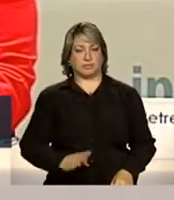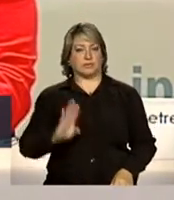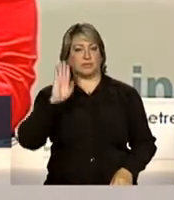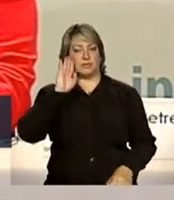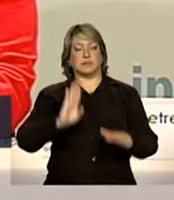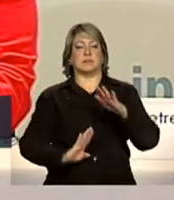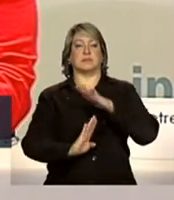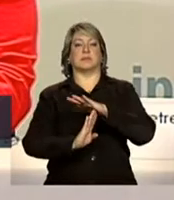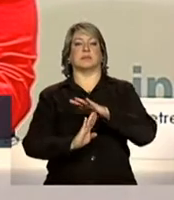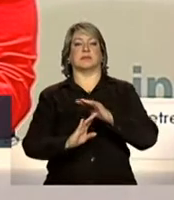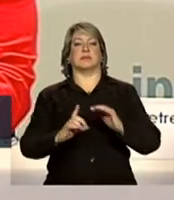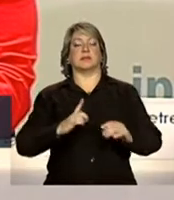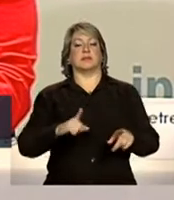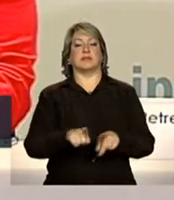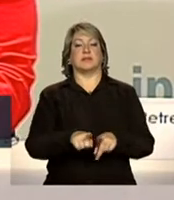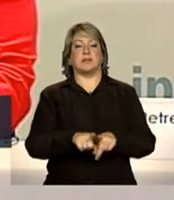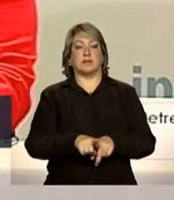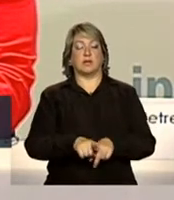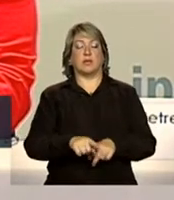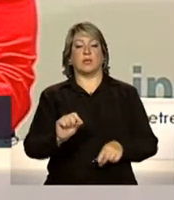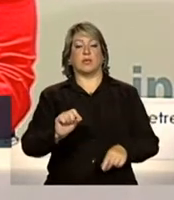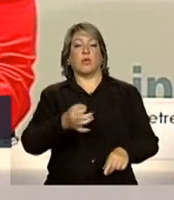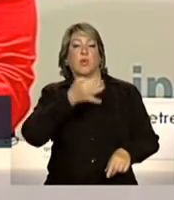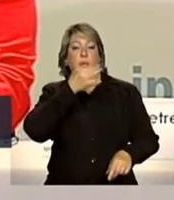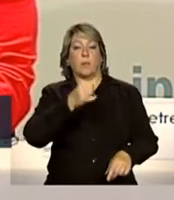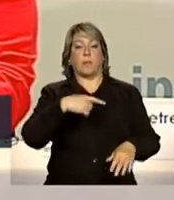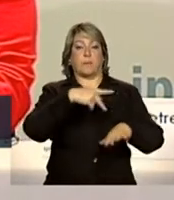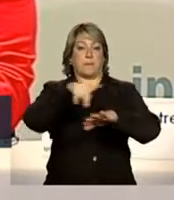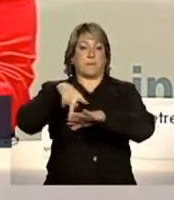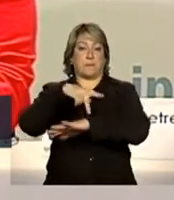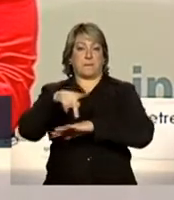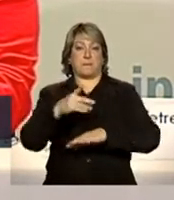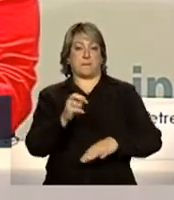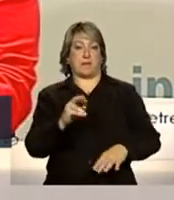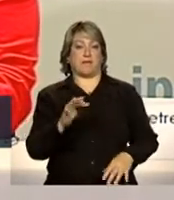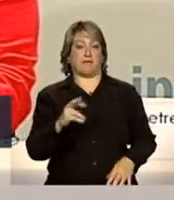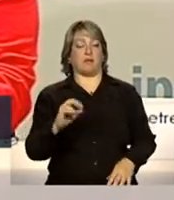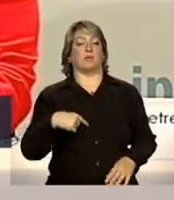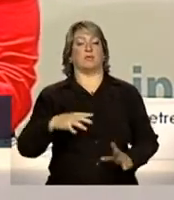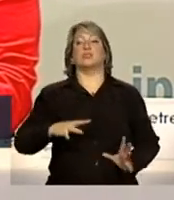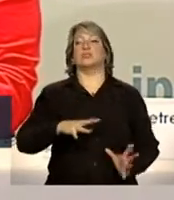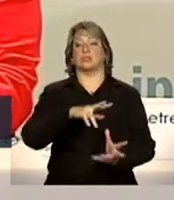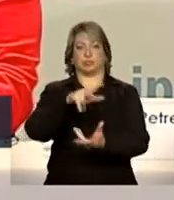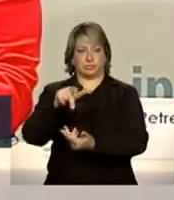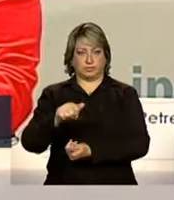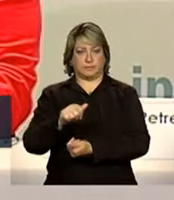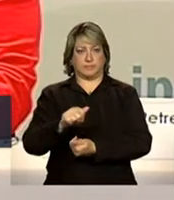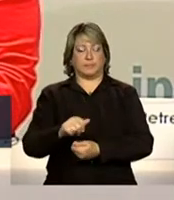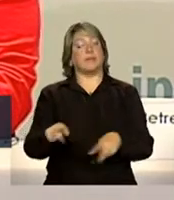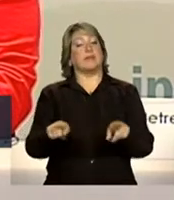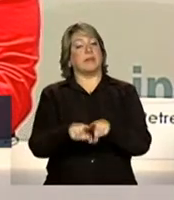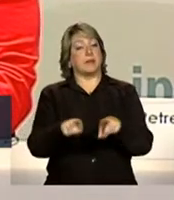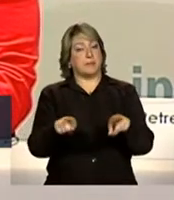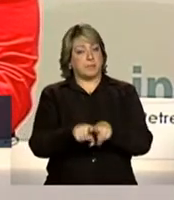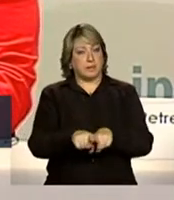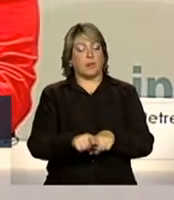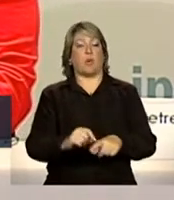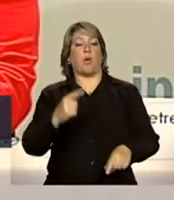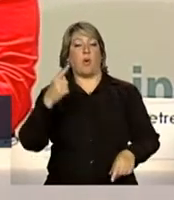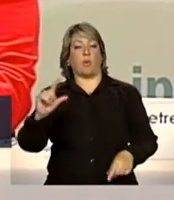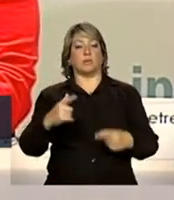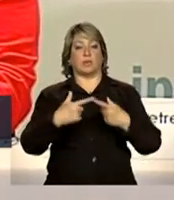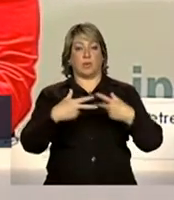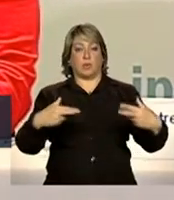considerando o novo posicionamento dos países periféricos no cenário internacional. Paralelamente, outra dimensão importante